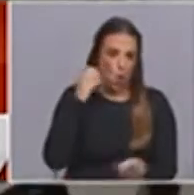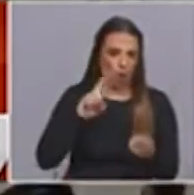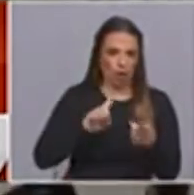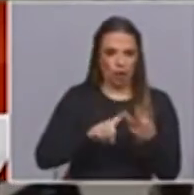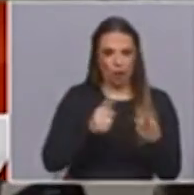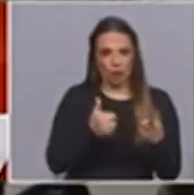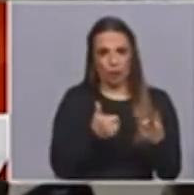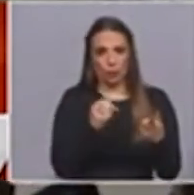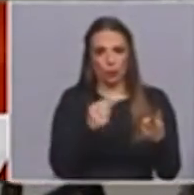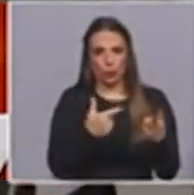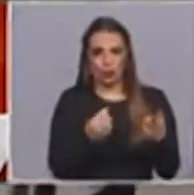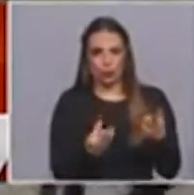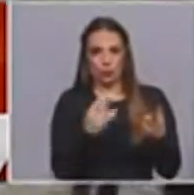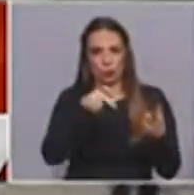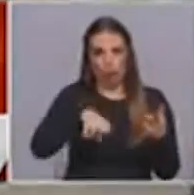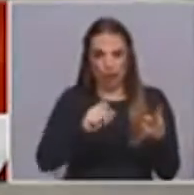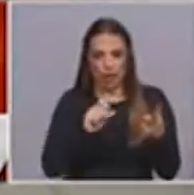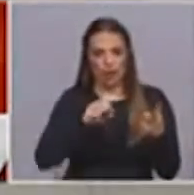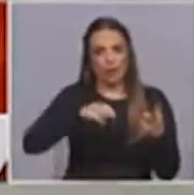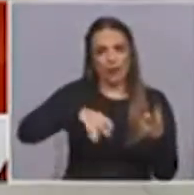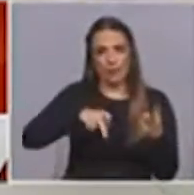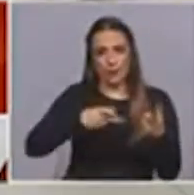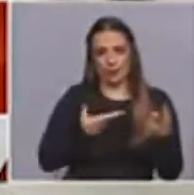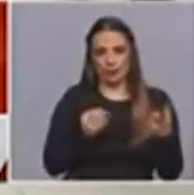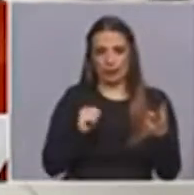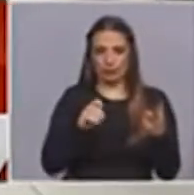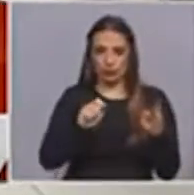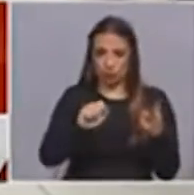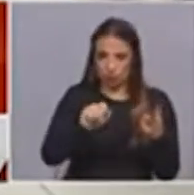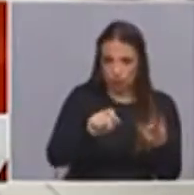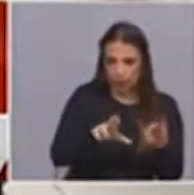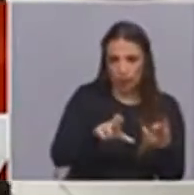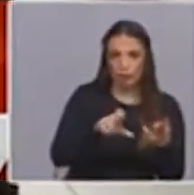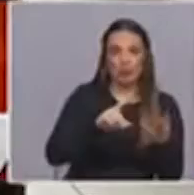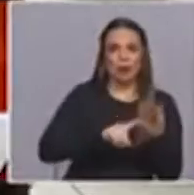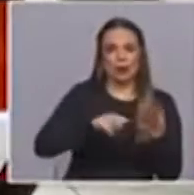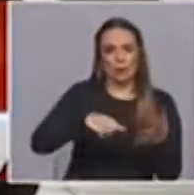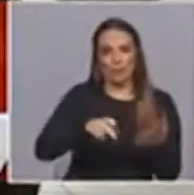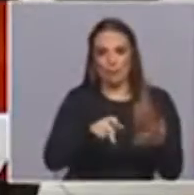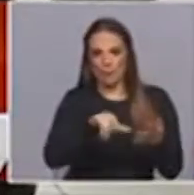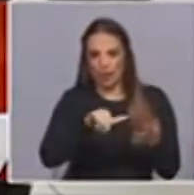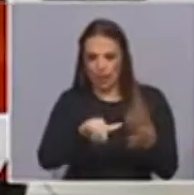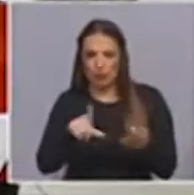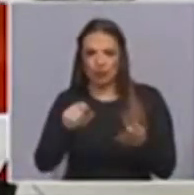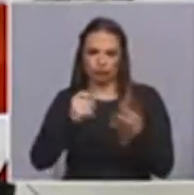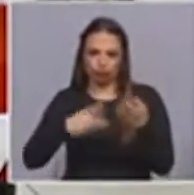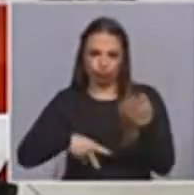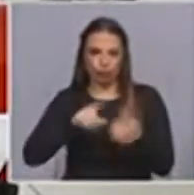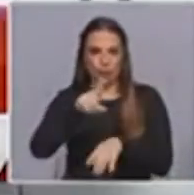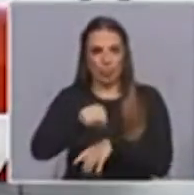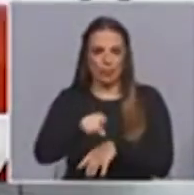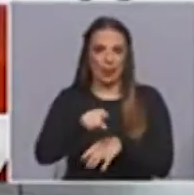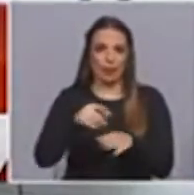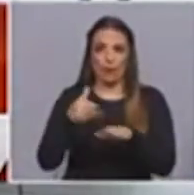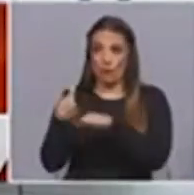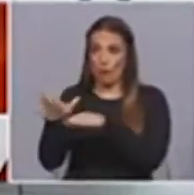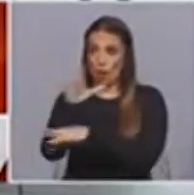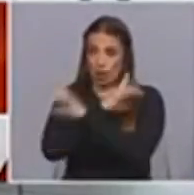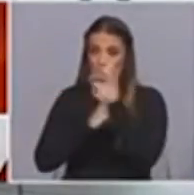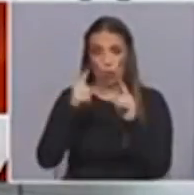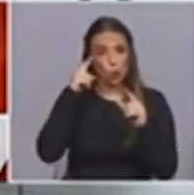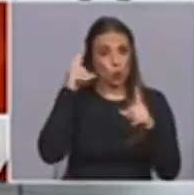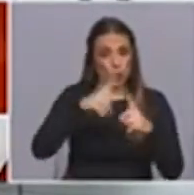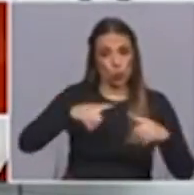Botswana lesotho Madagáscar malaui Maurícia Moçambique e ainda Zâmbia fora da Europa o Japão também decidiu restringir